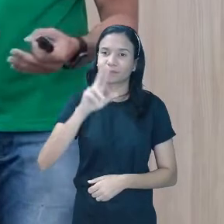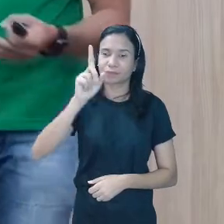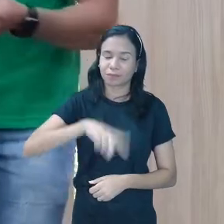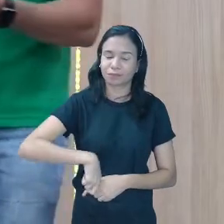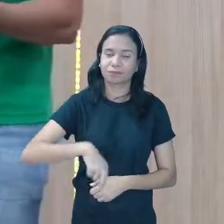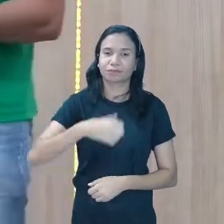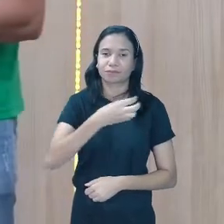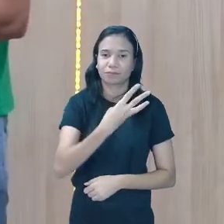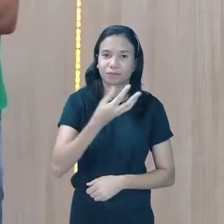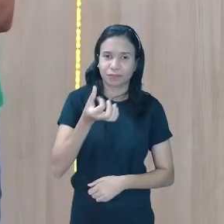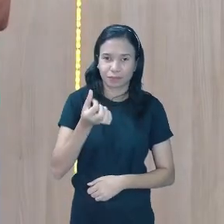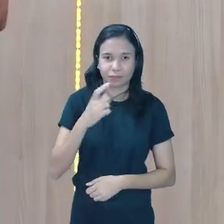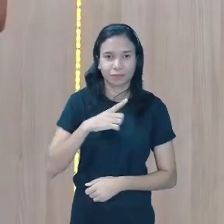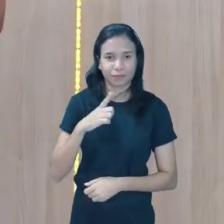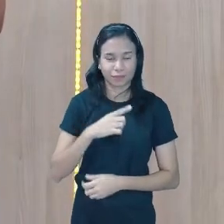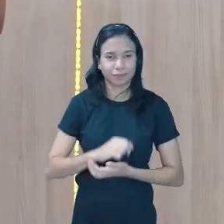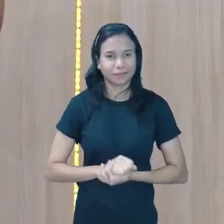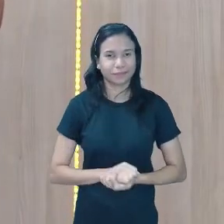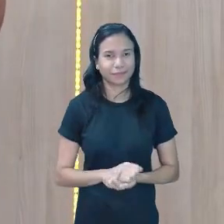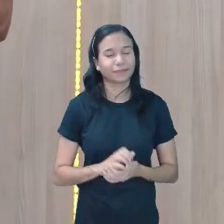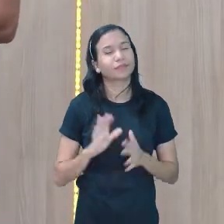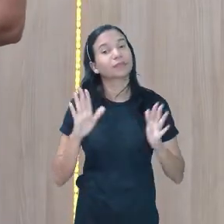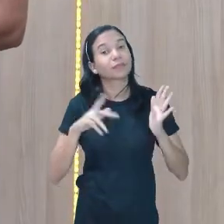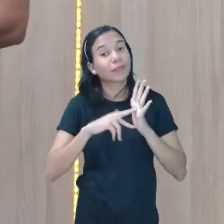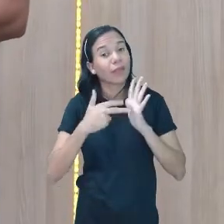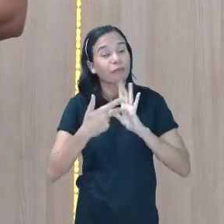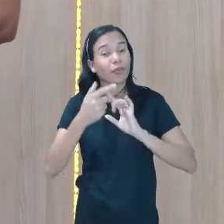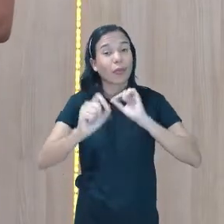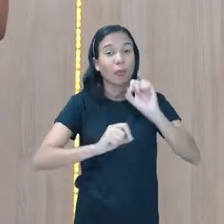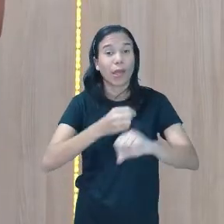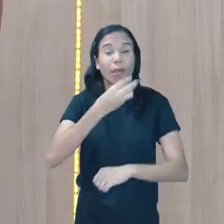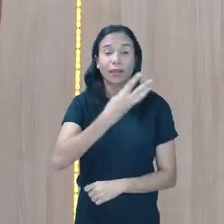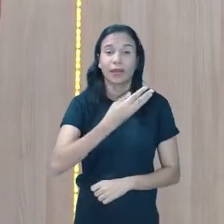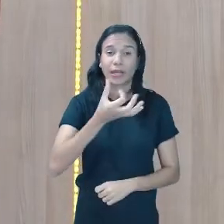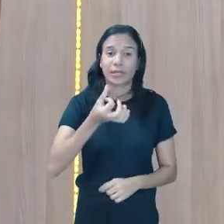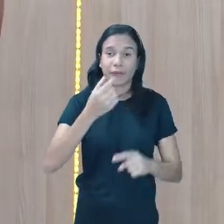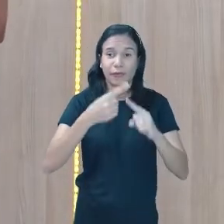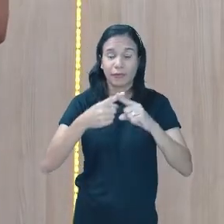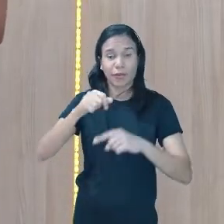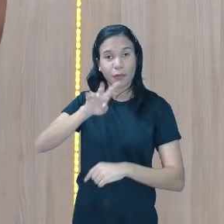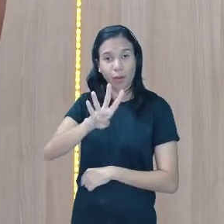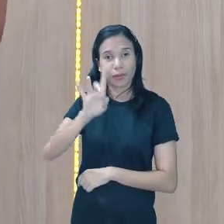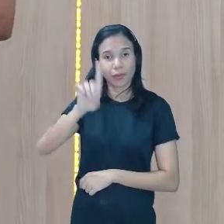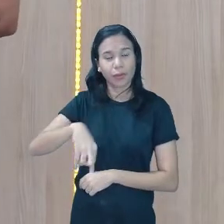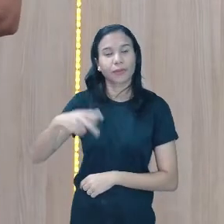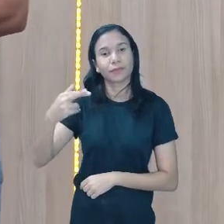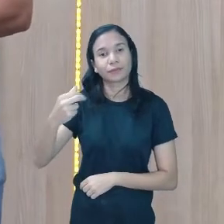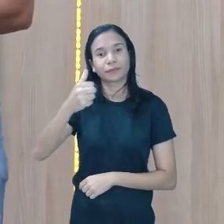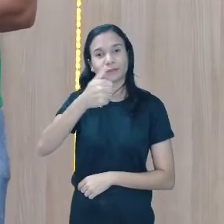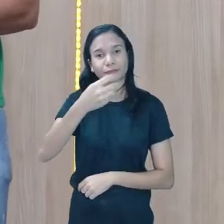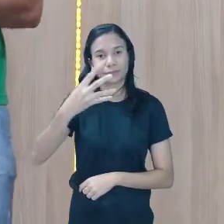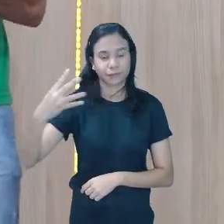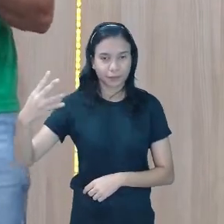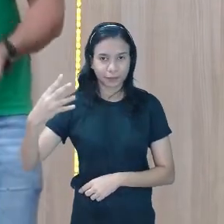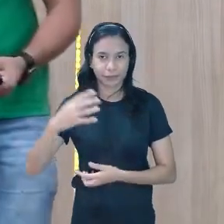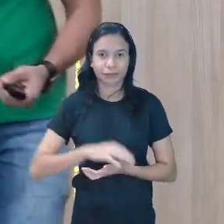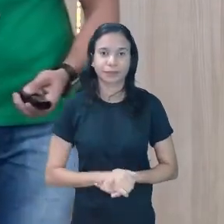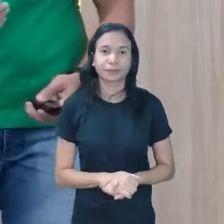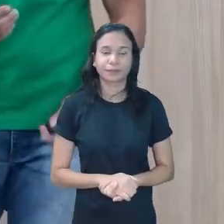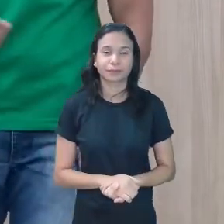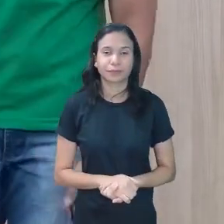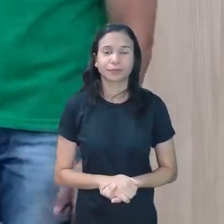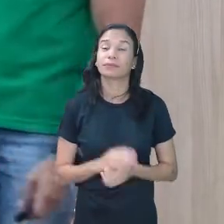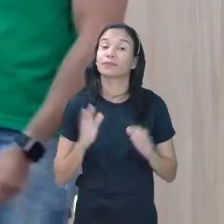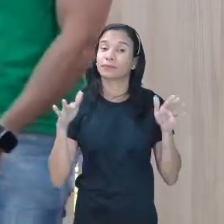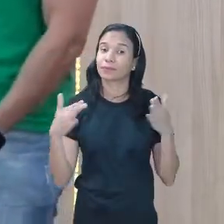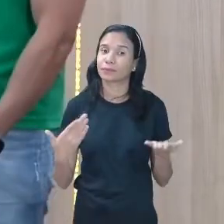divisão vai dar o valor 36. Ou seja, 36 vezes 4 é igual a